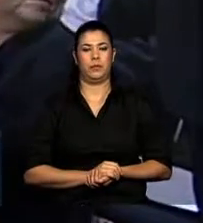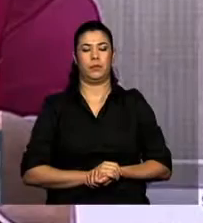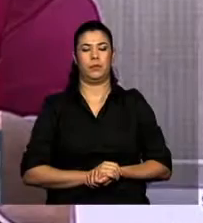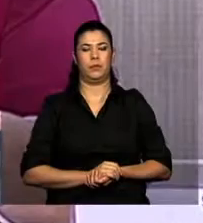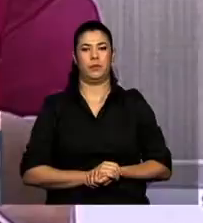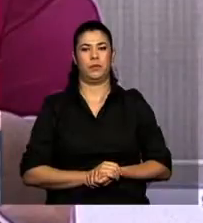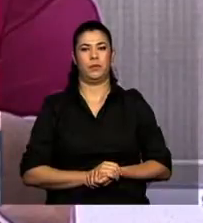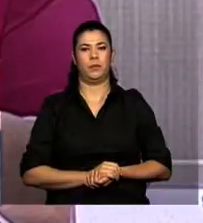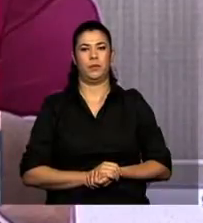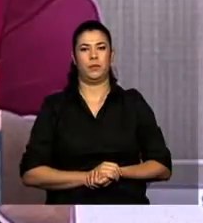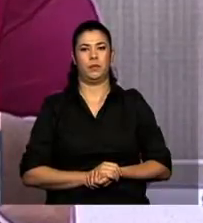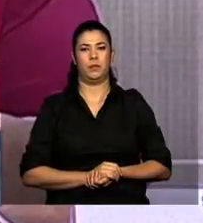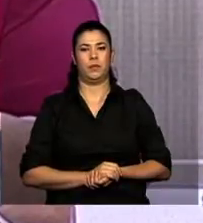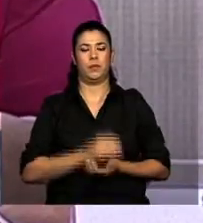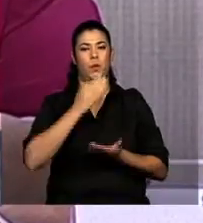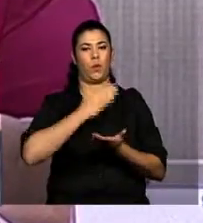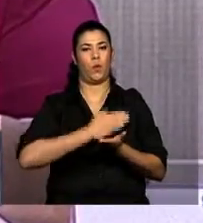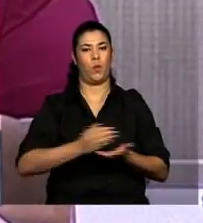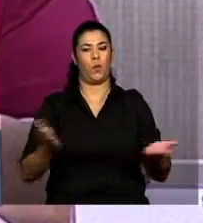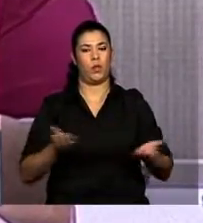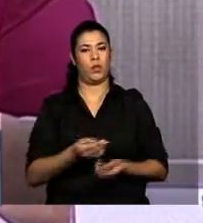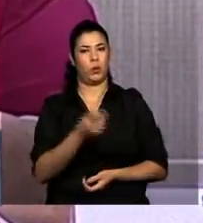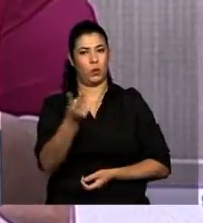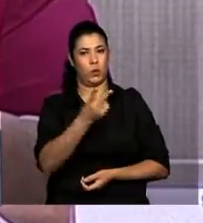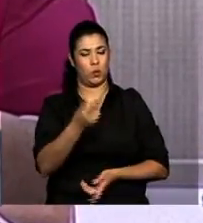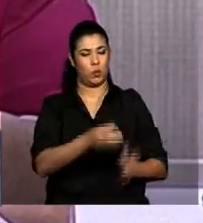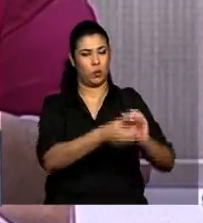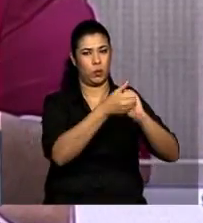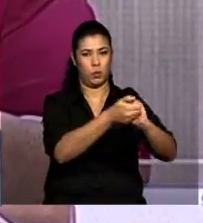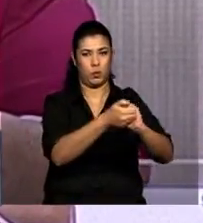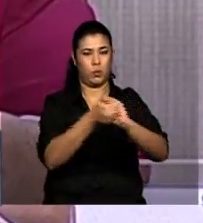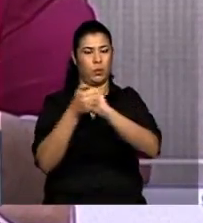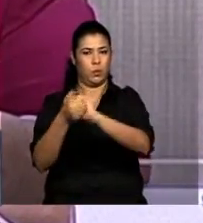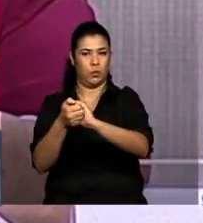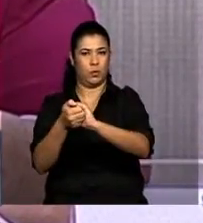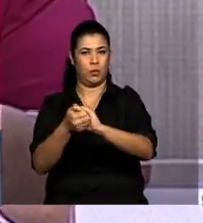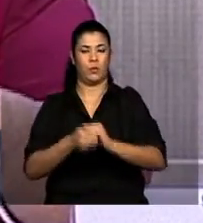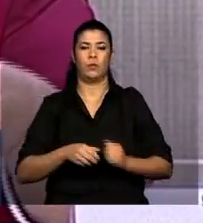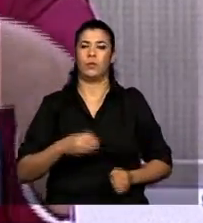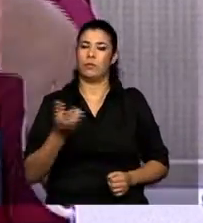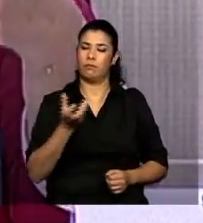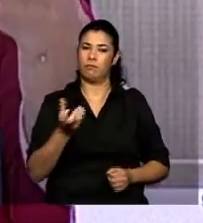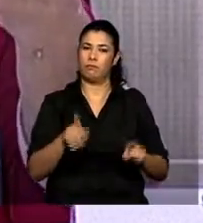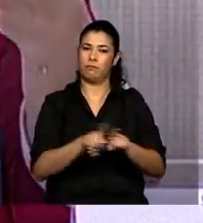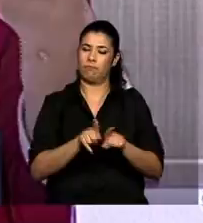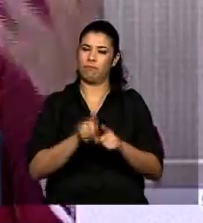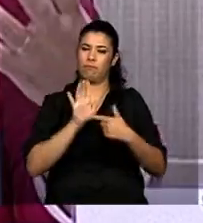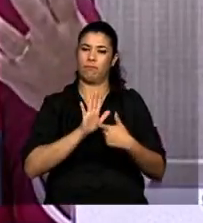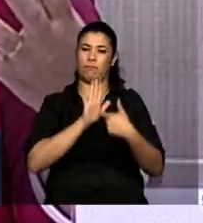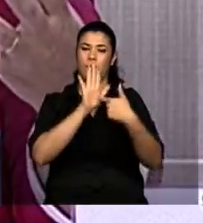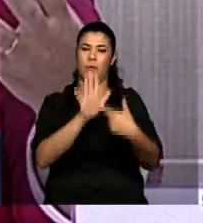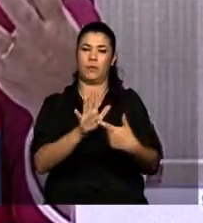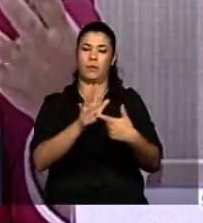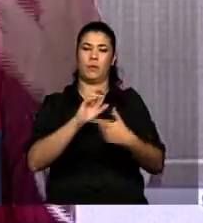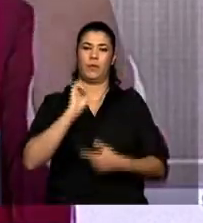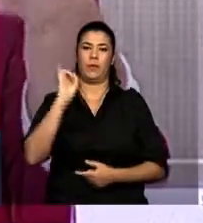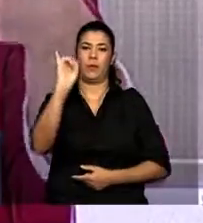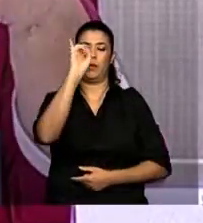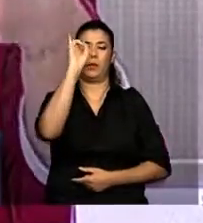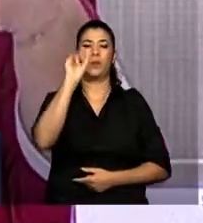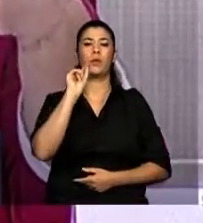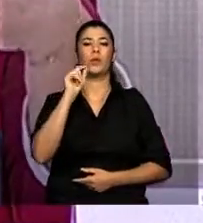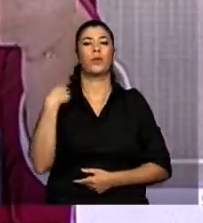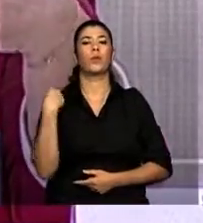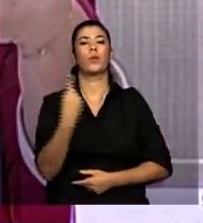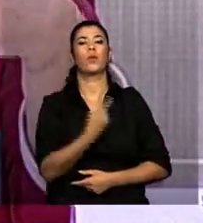iniciando, né, com essas duas saudações, é deixar bem claro que o que nós